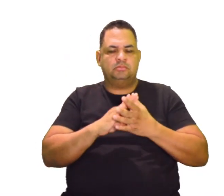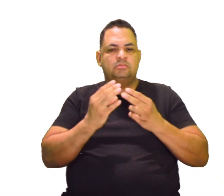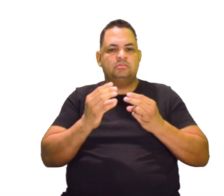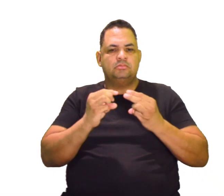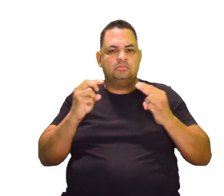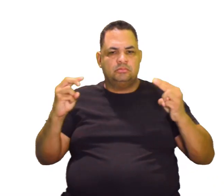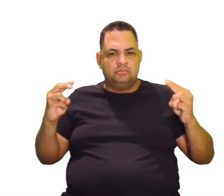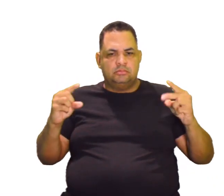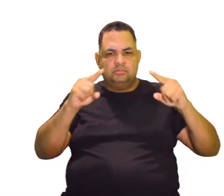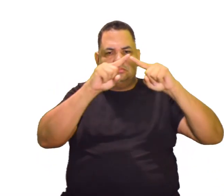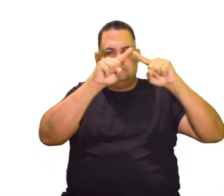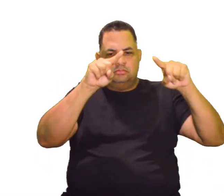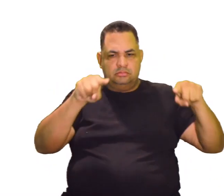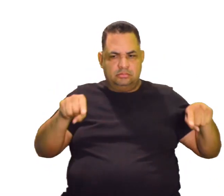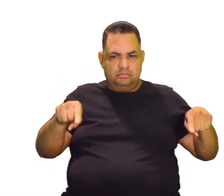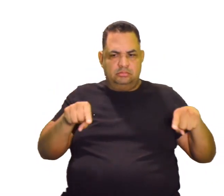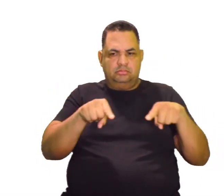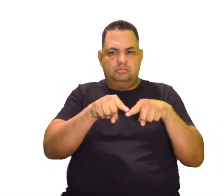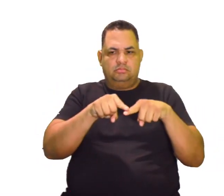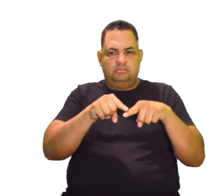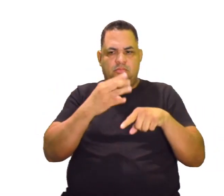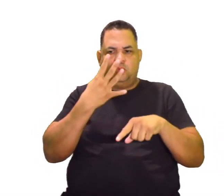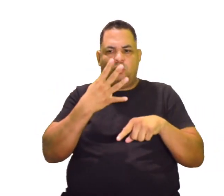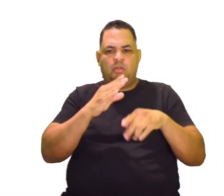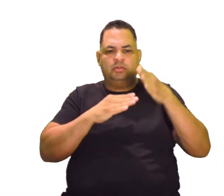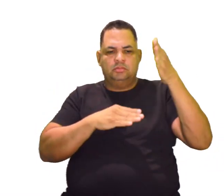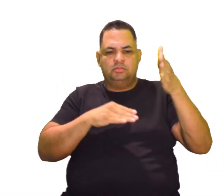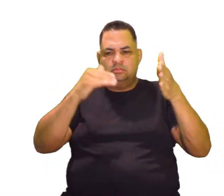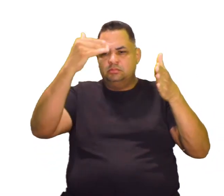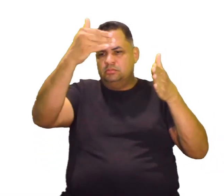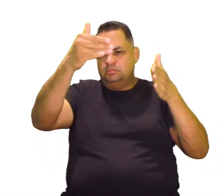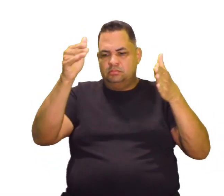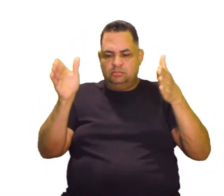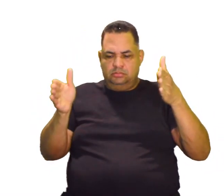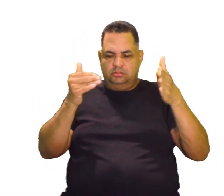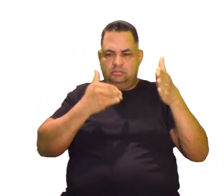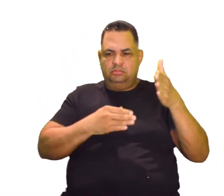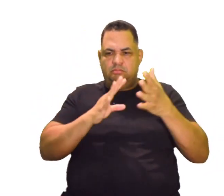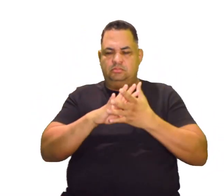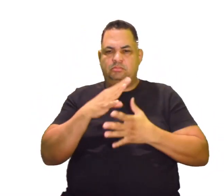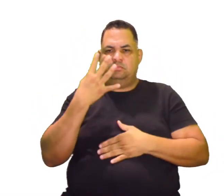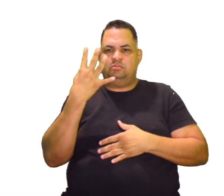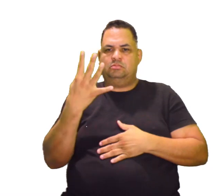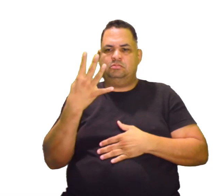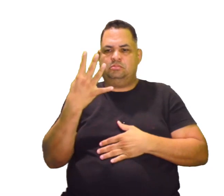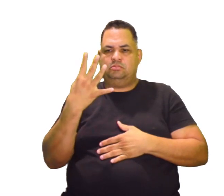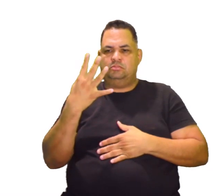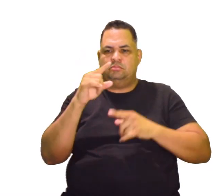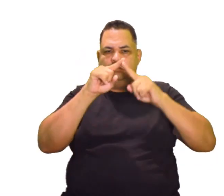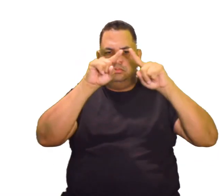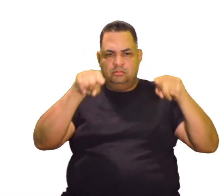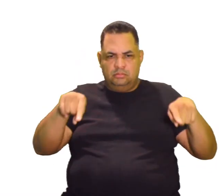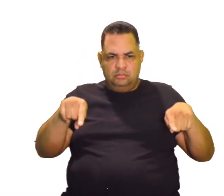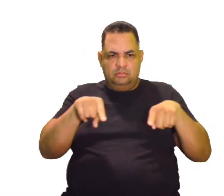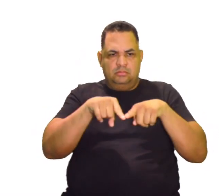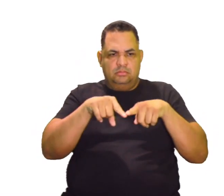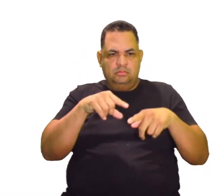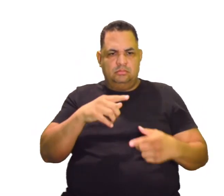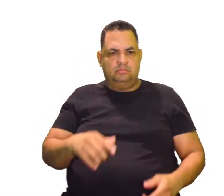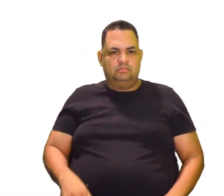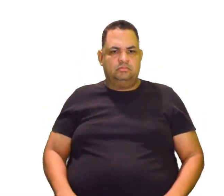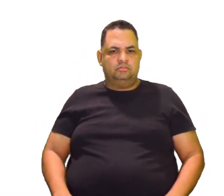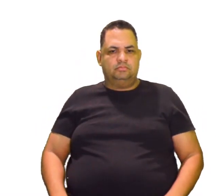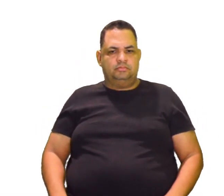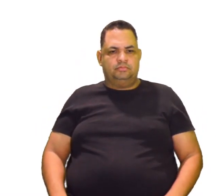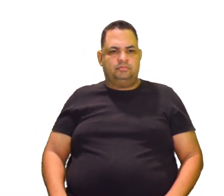as pirâmides, né? Então elas possuem 4 lados, podemos observar aqui, ó, 4 lados, que